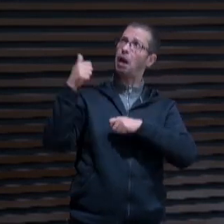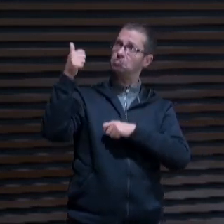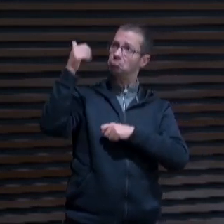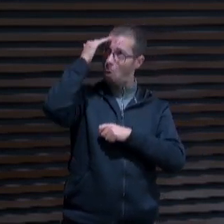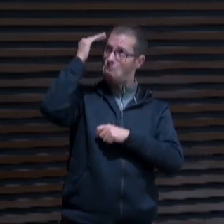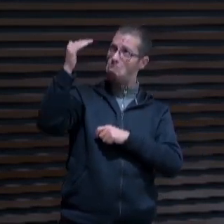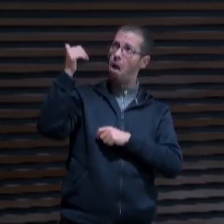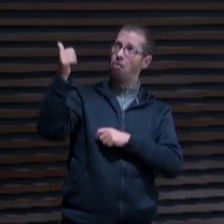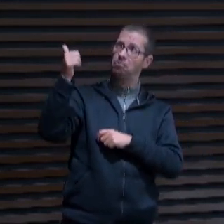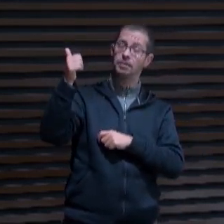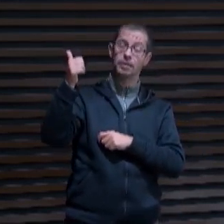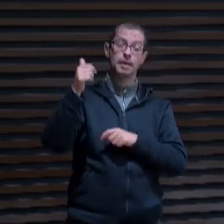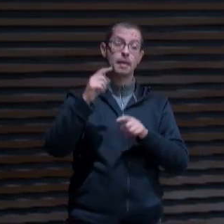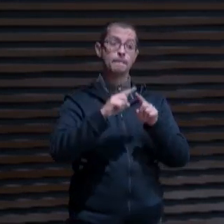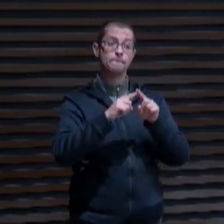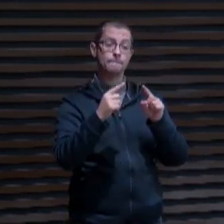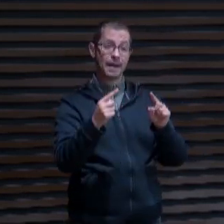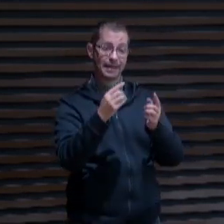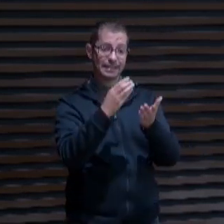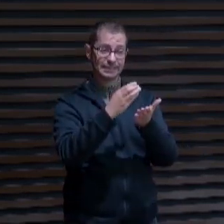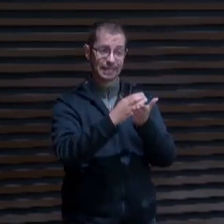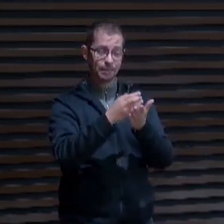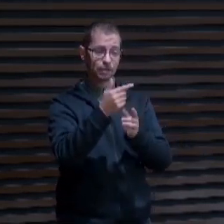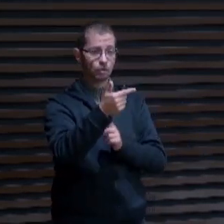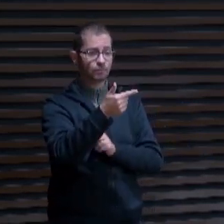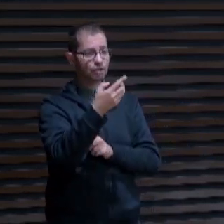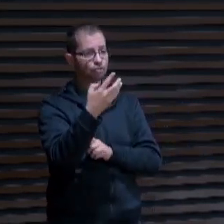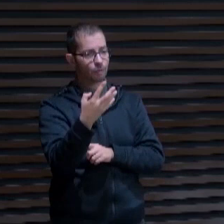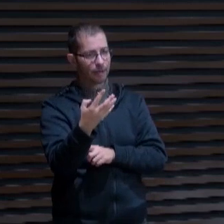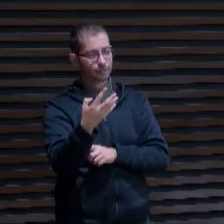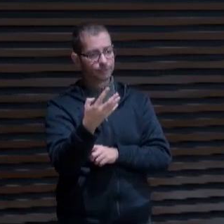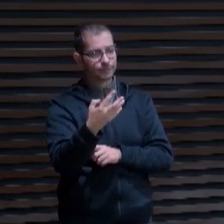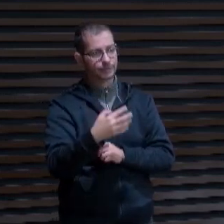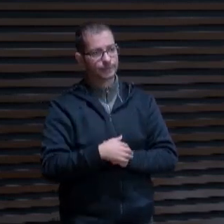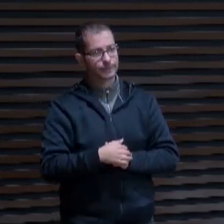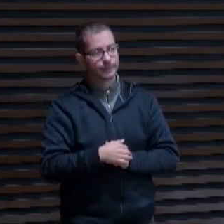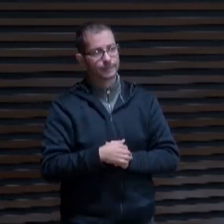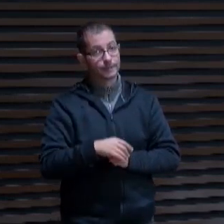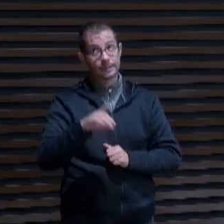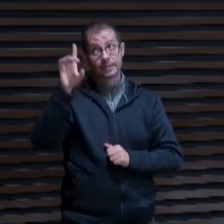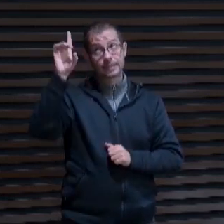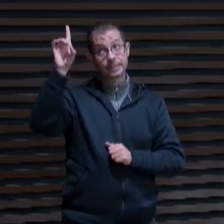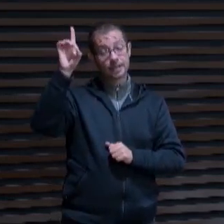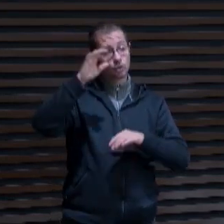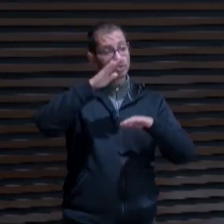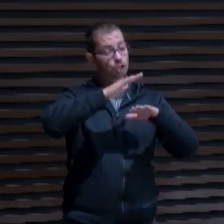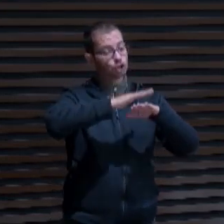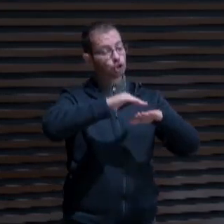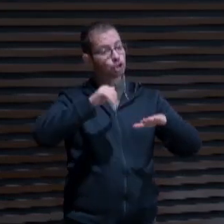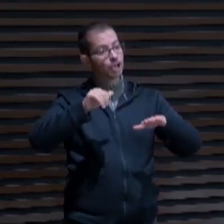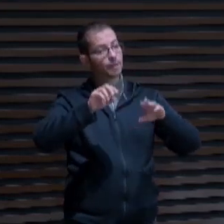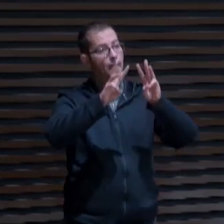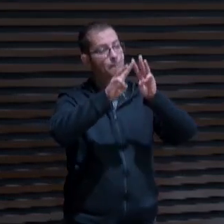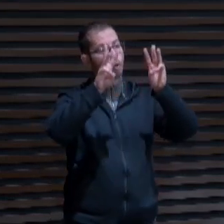Mas, lá no capítulo 24, versículo 12, nós vemos que Deus chama Moisés, ele diz,